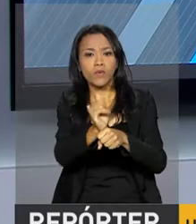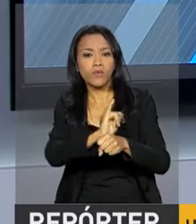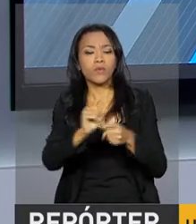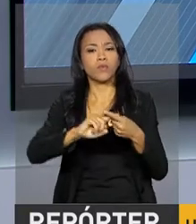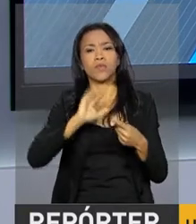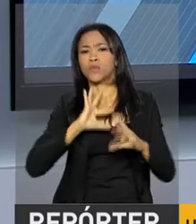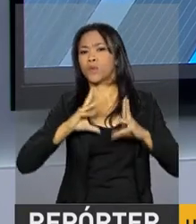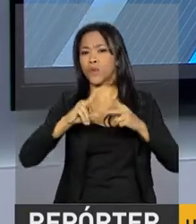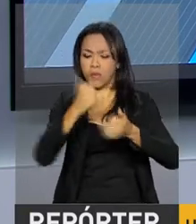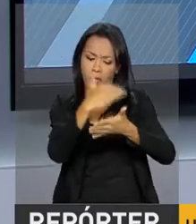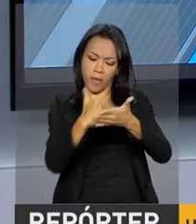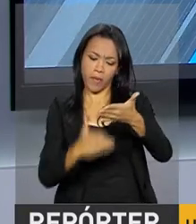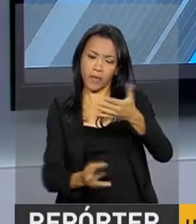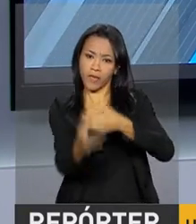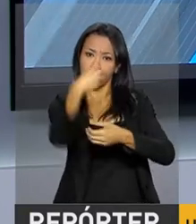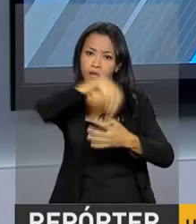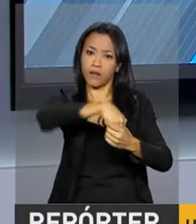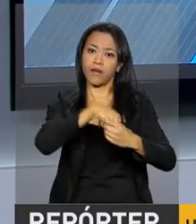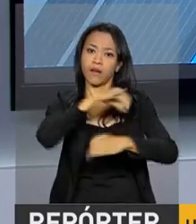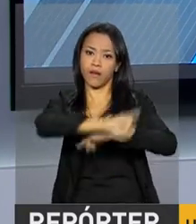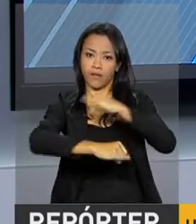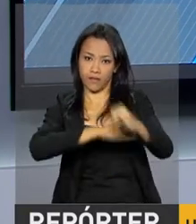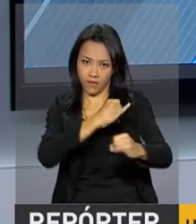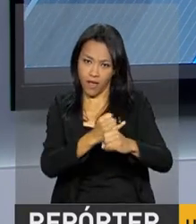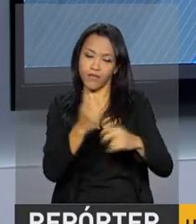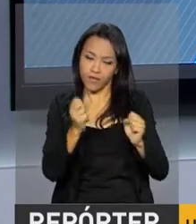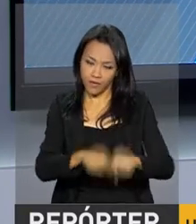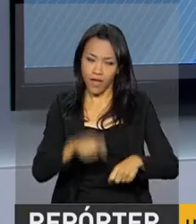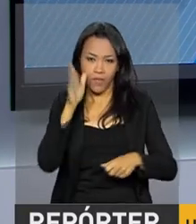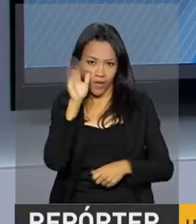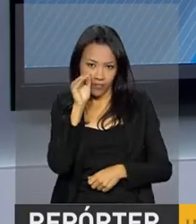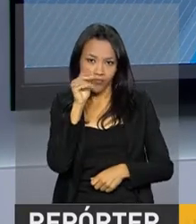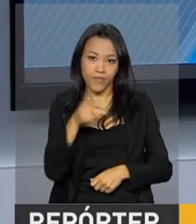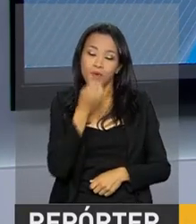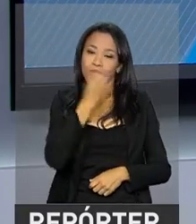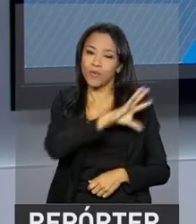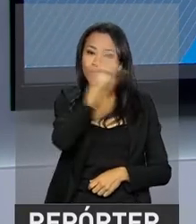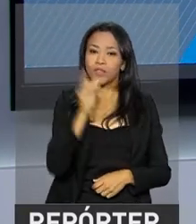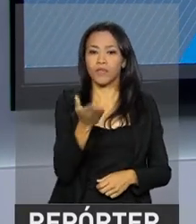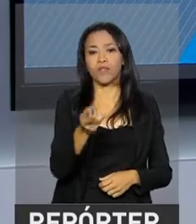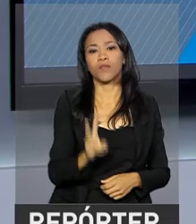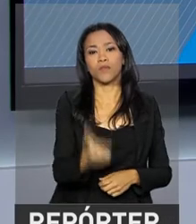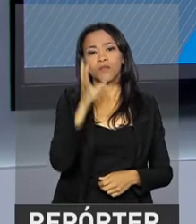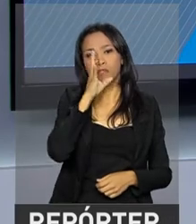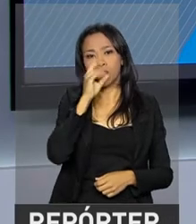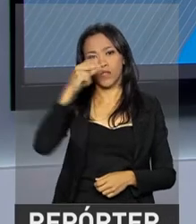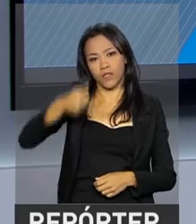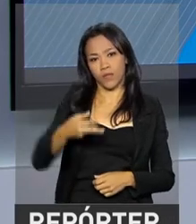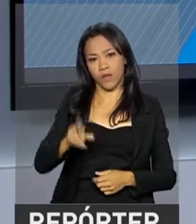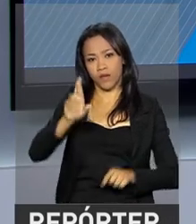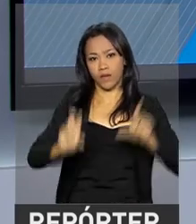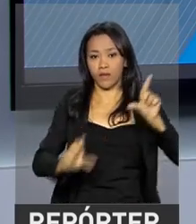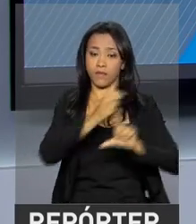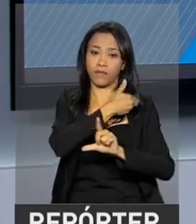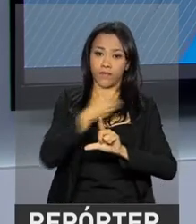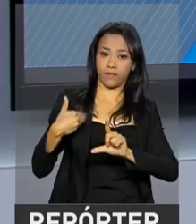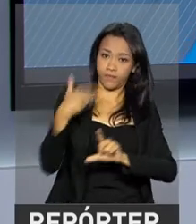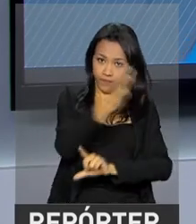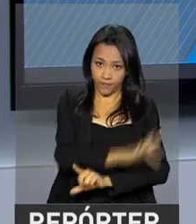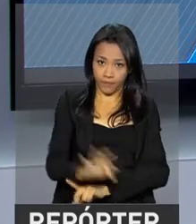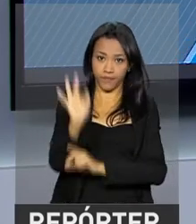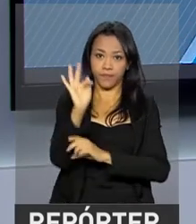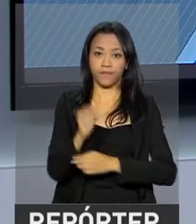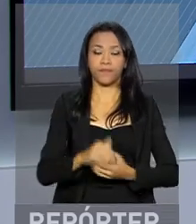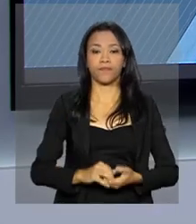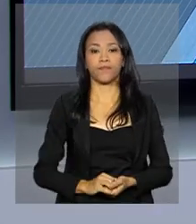toda a nossa programação está disponível na internet o bom dia pra você continue com a gente aqui na nbr a tv do governo